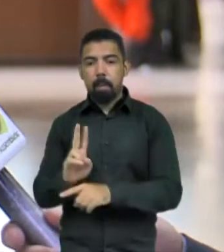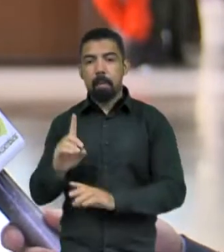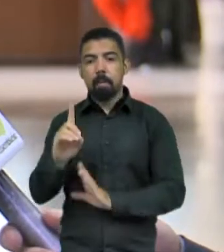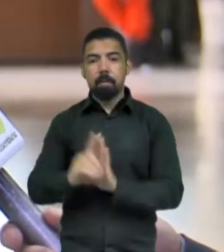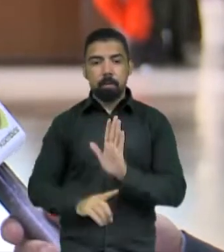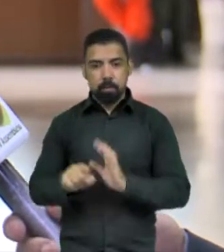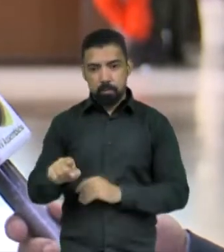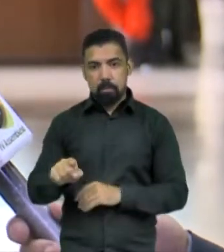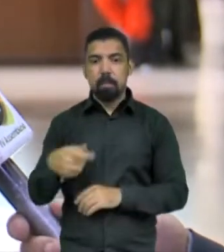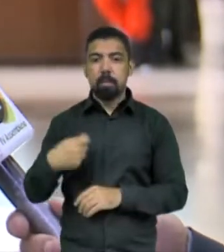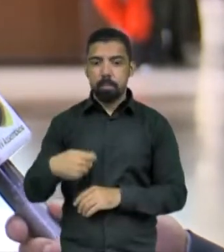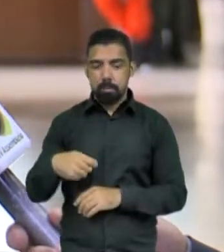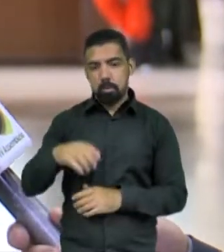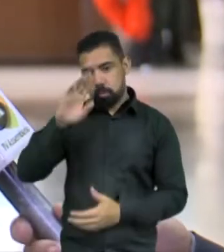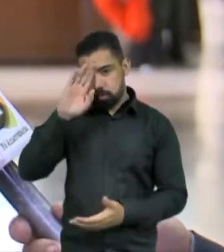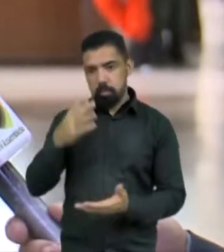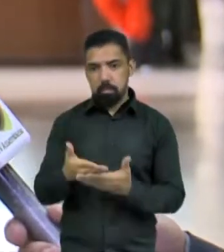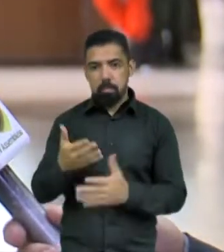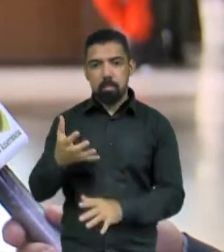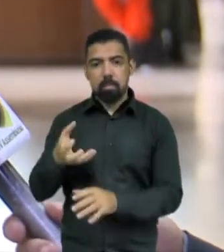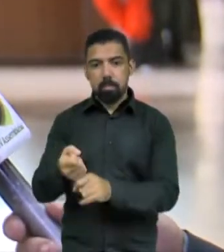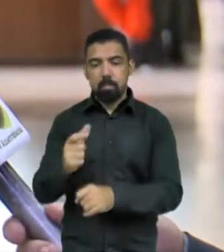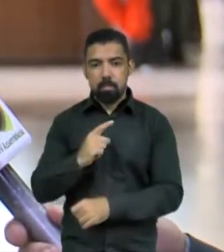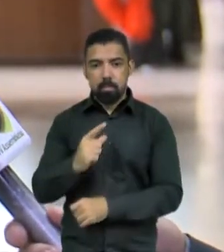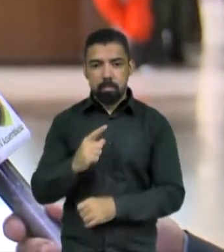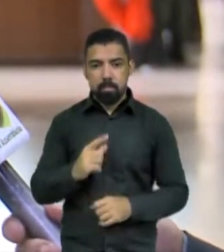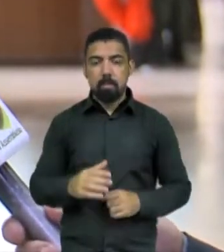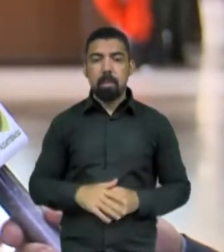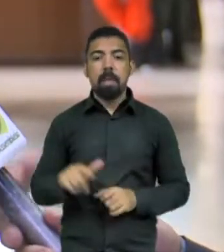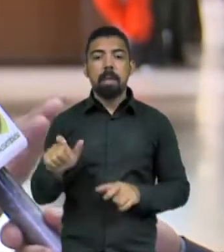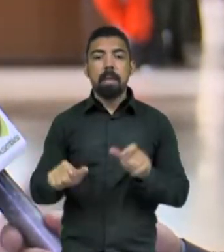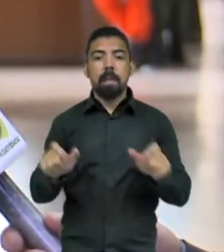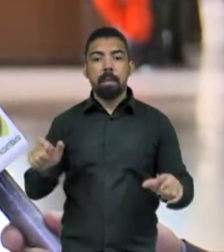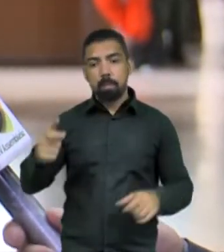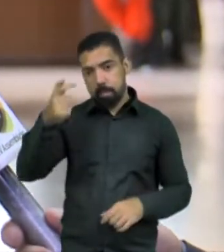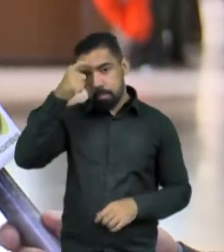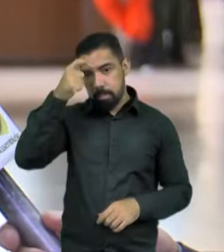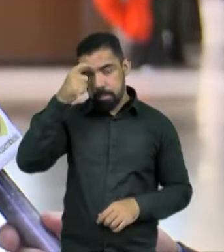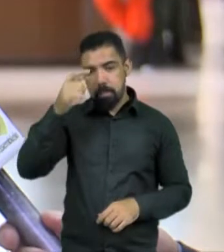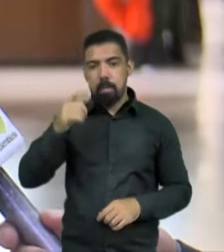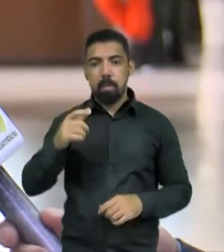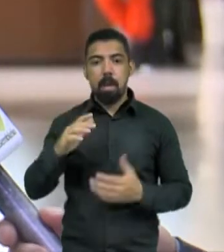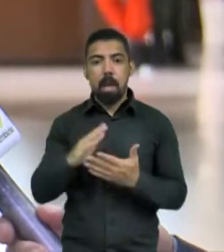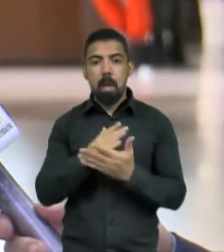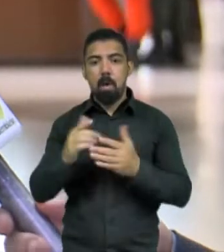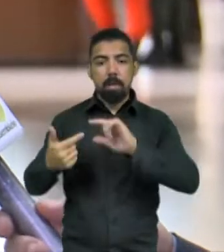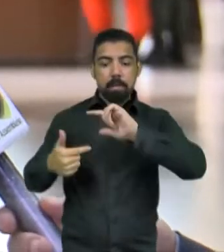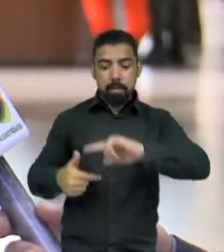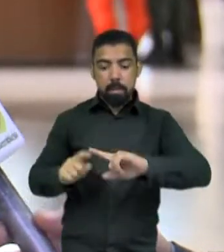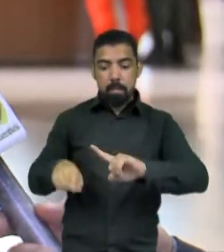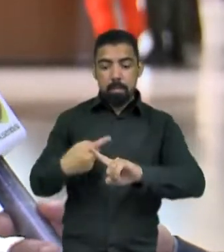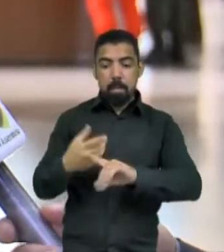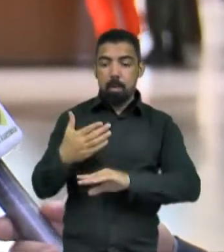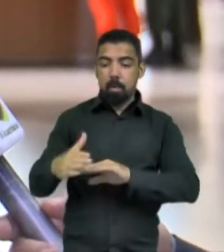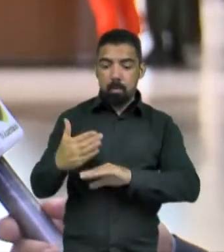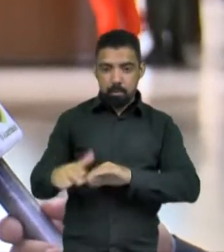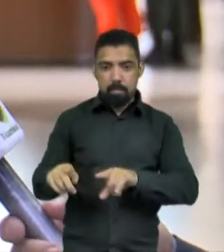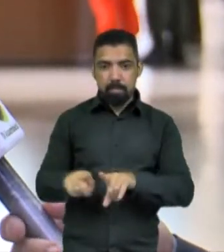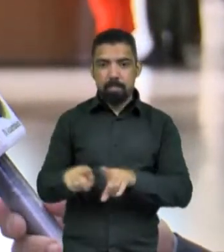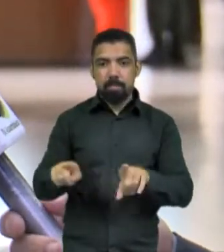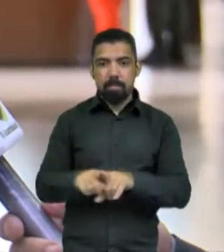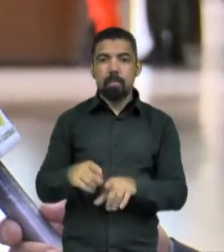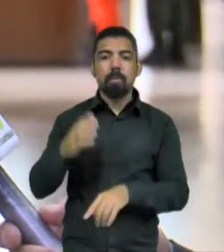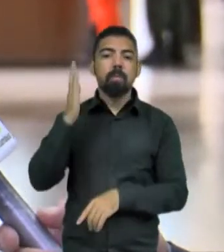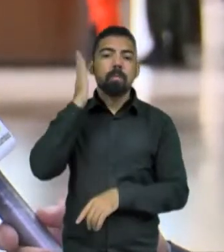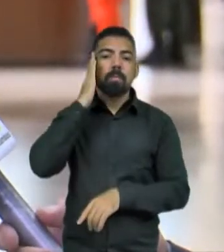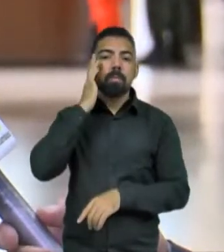se realize. E aí nós vamos nos apoiar nesses pensadores, tanto clássicos como contemporâneos, para que a gente possa perceber